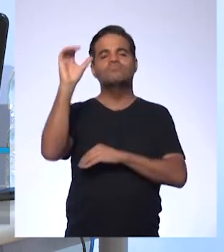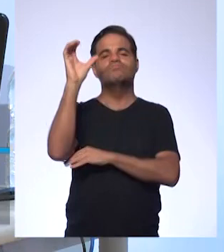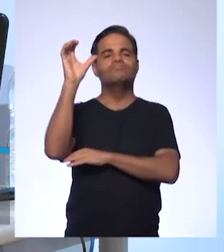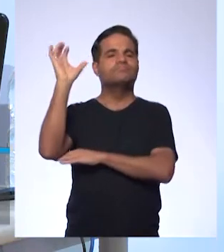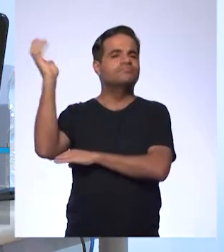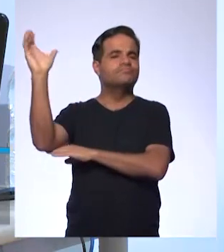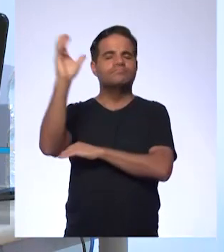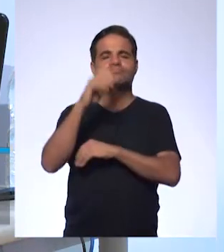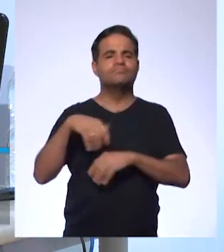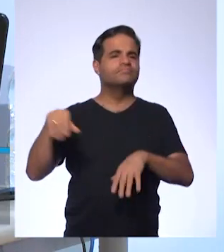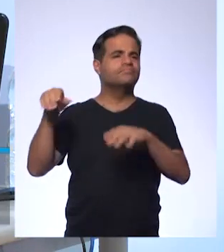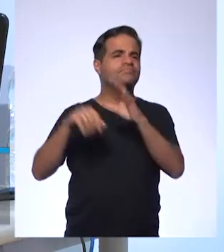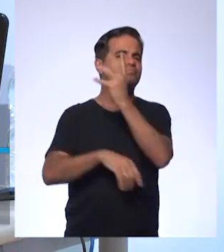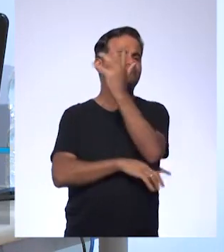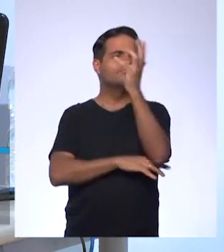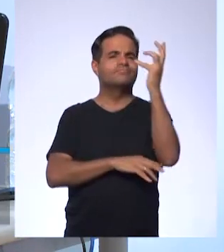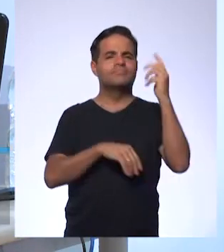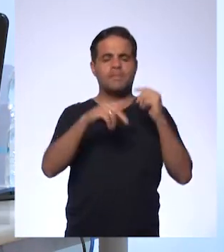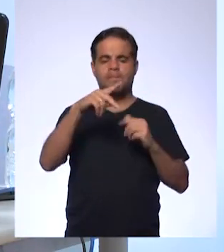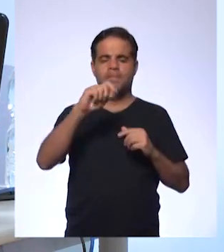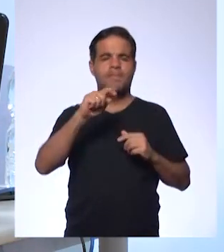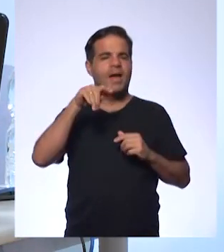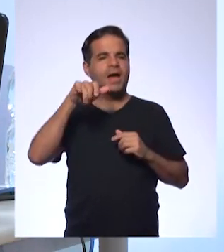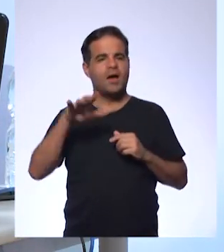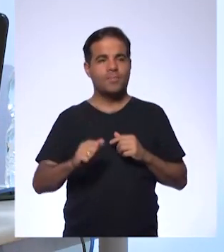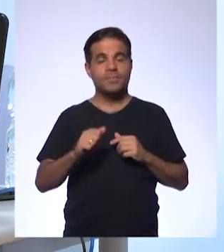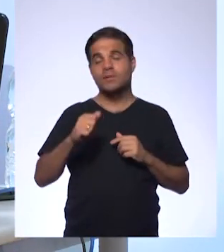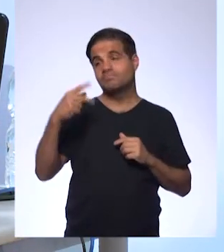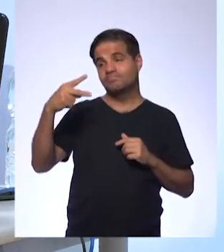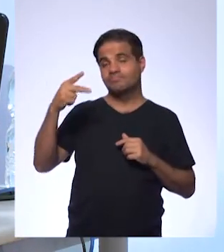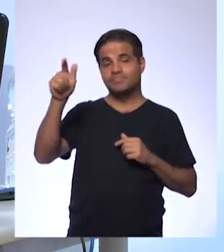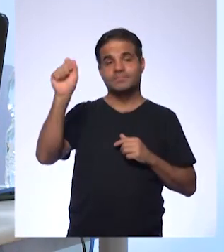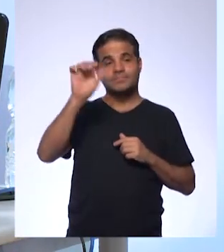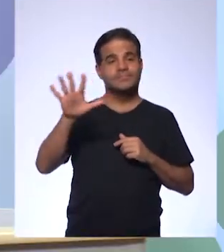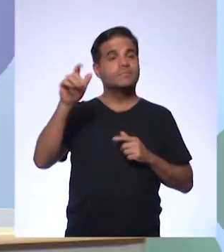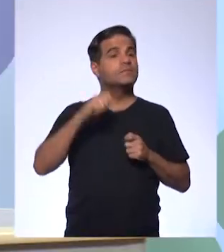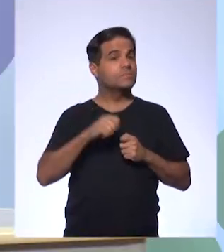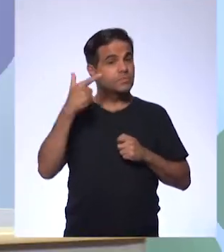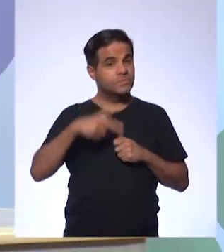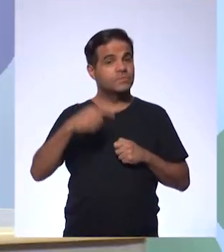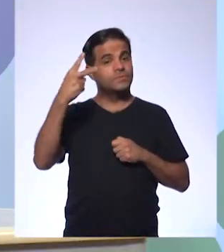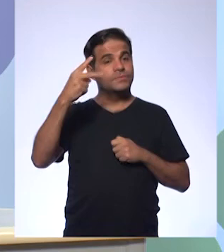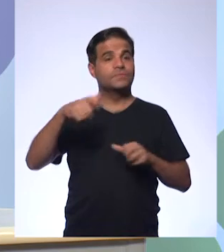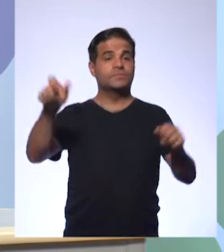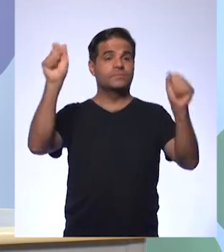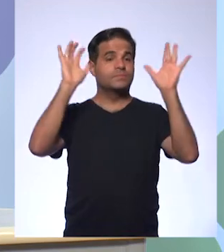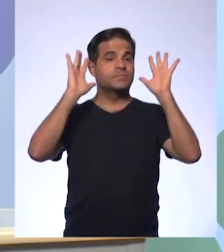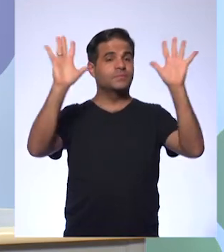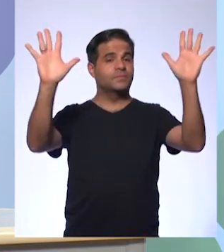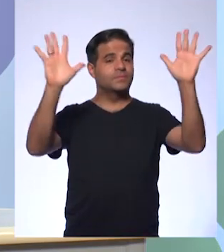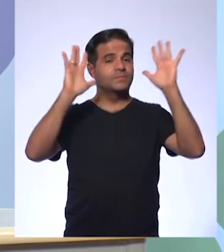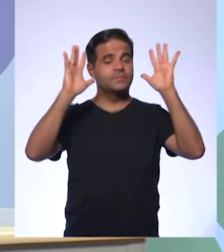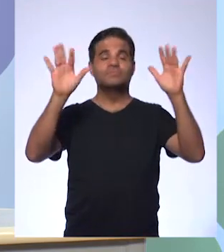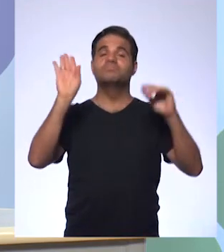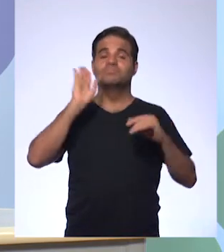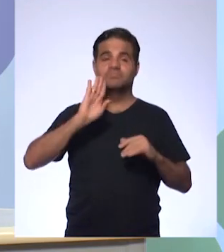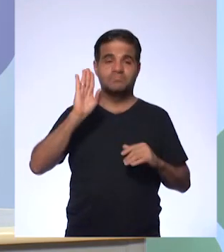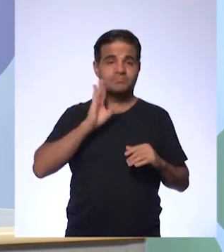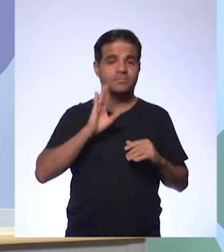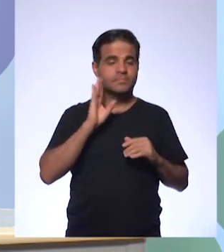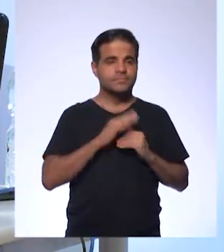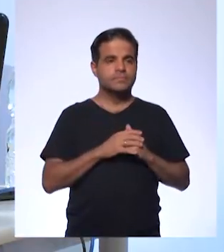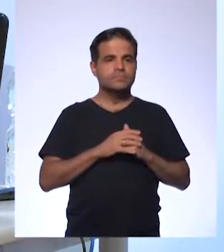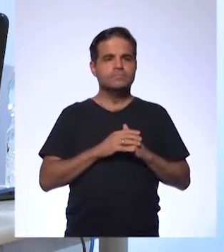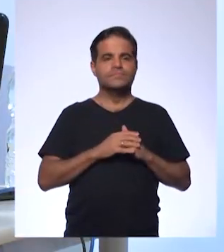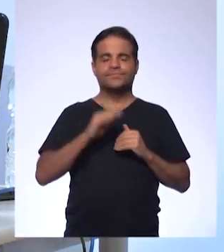minha terra sem palmeiras de hoje, que é a segunda imagem. Ele fez outra reflexão Fez a respeito. outra reflexão, bem legal. Sim.